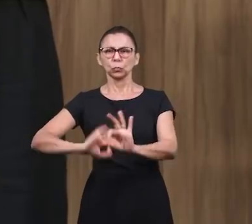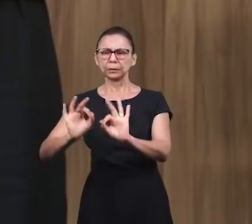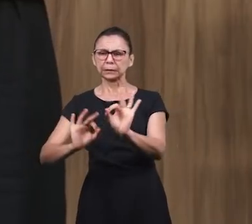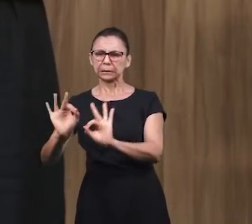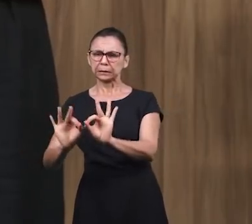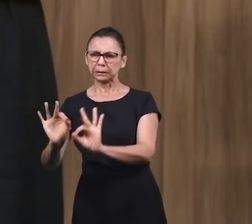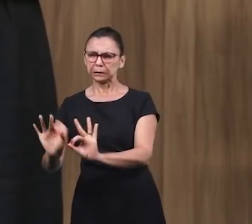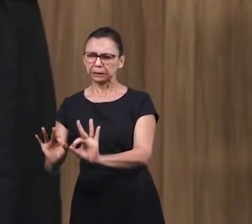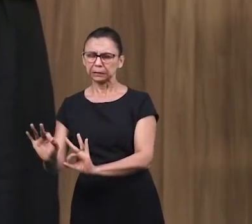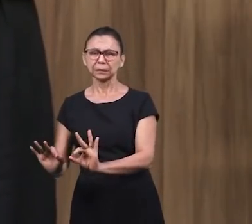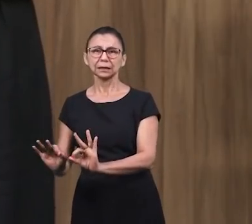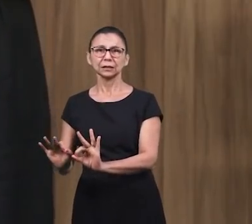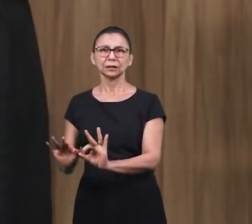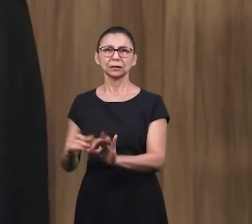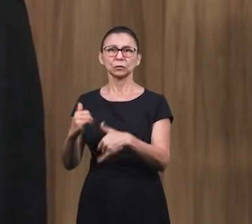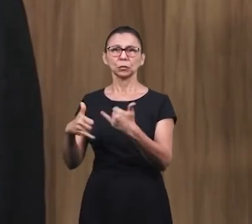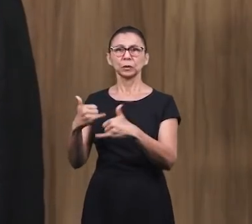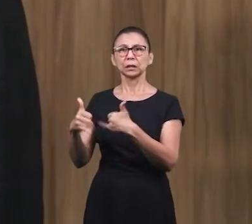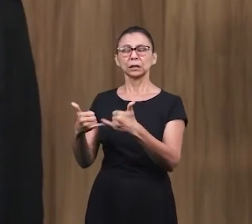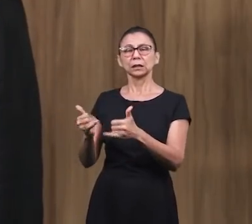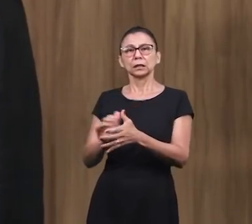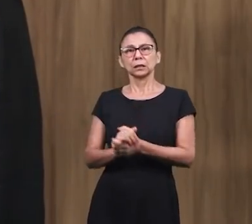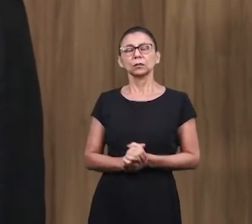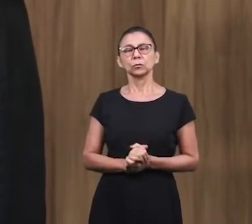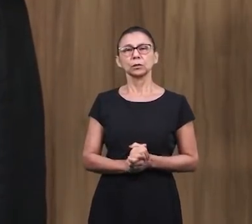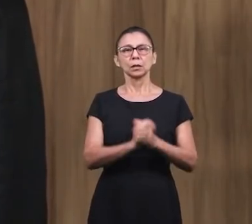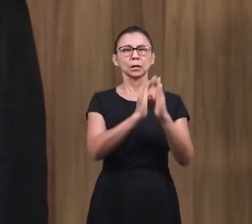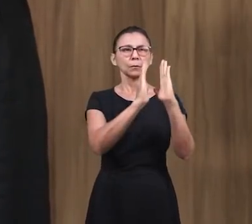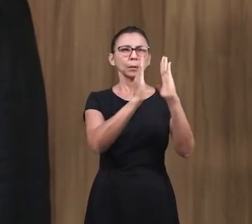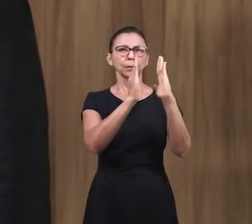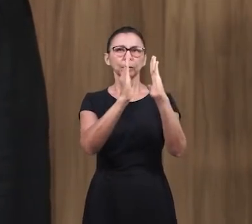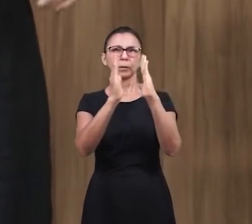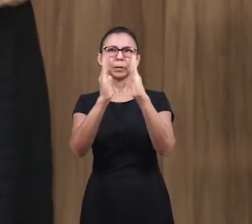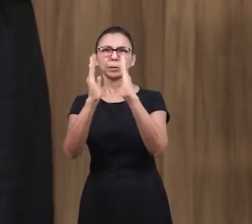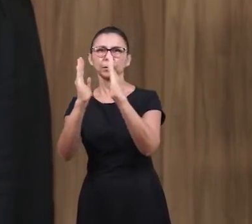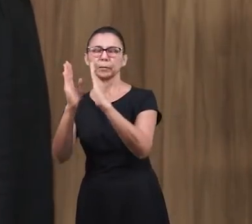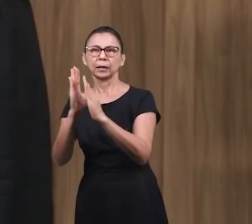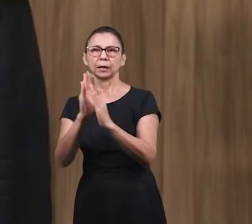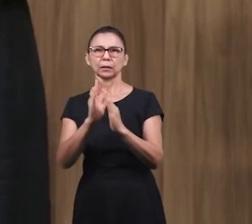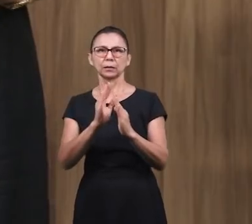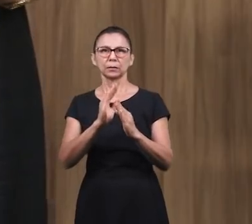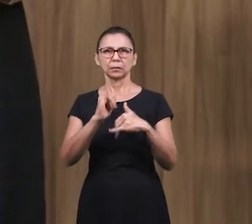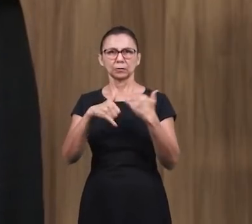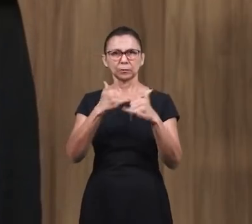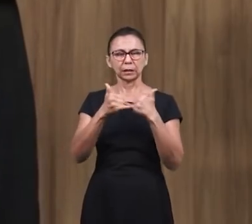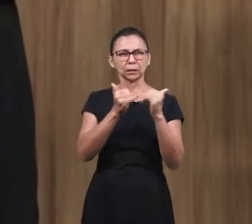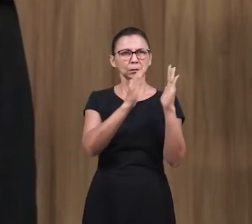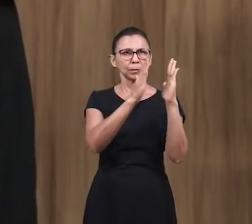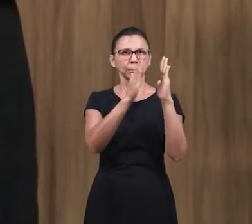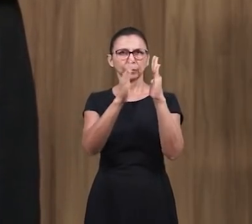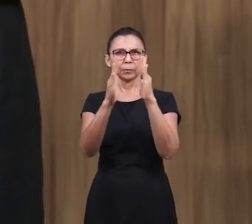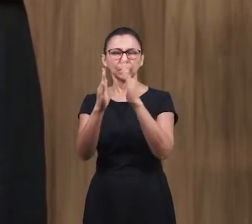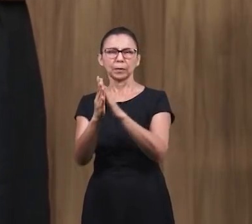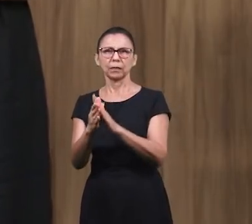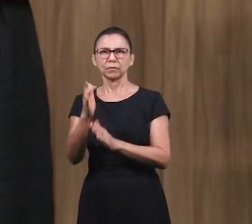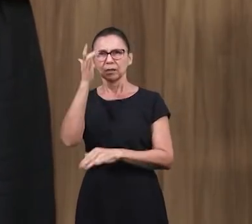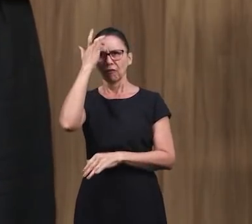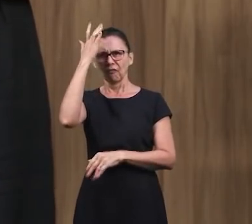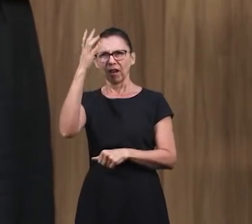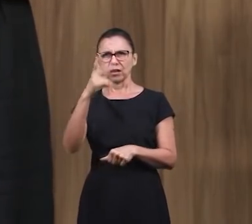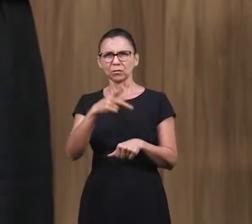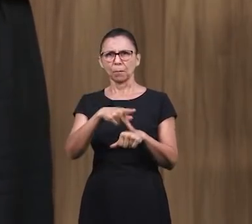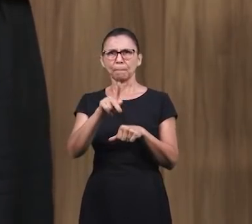os brinquedos, estamos definindo um local para cada brinquedo, para que tenha praticidade e não perca